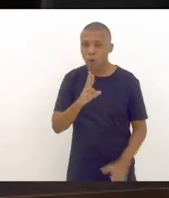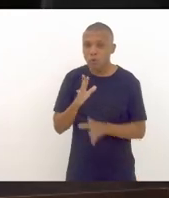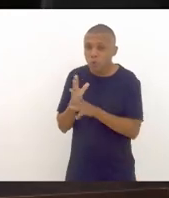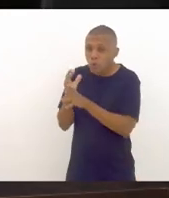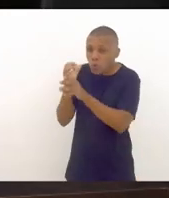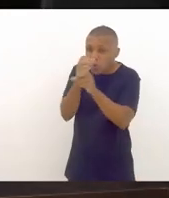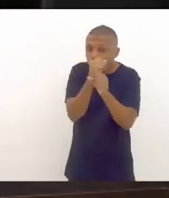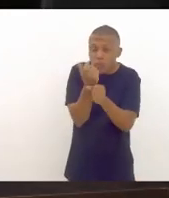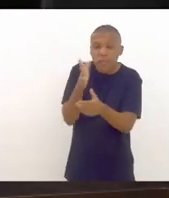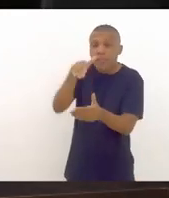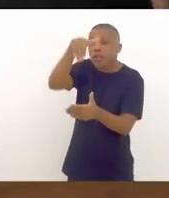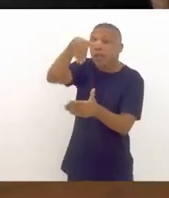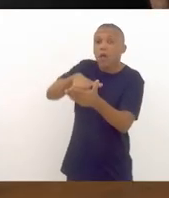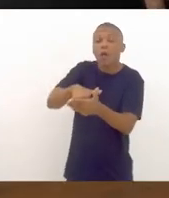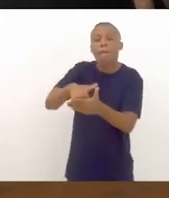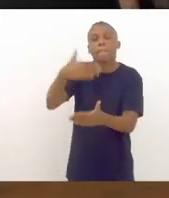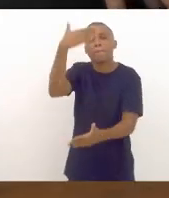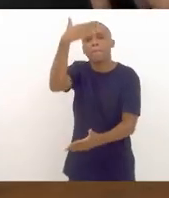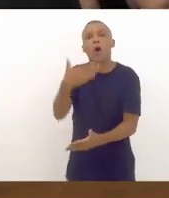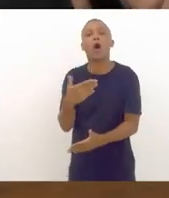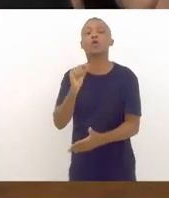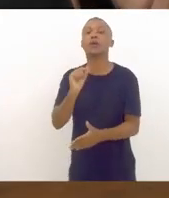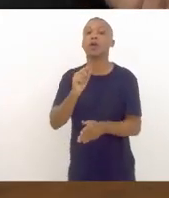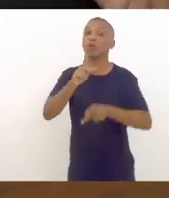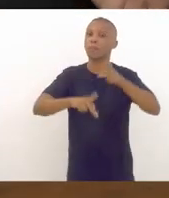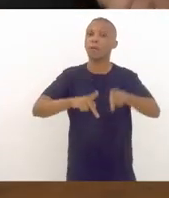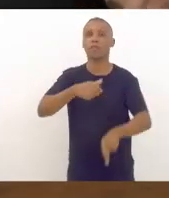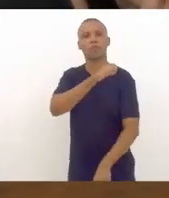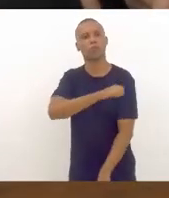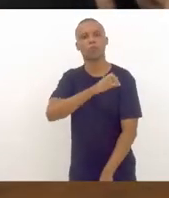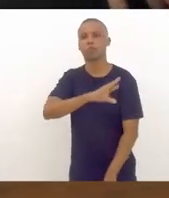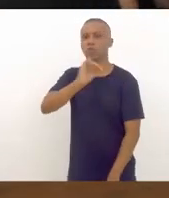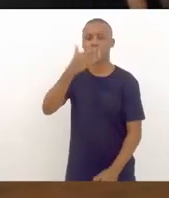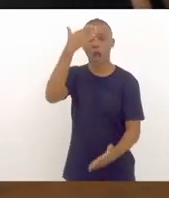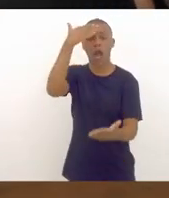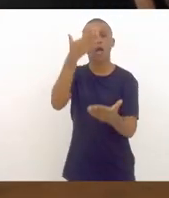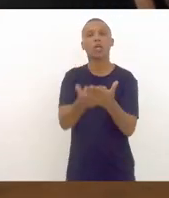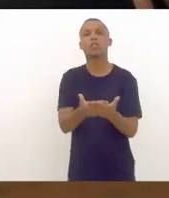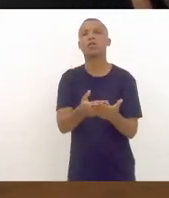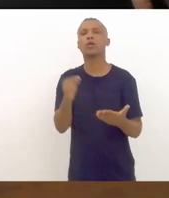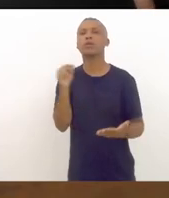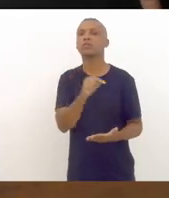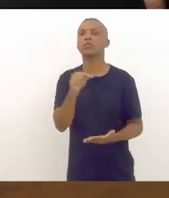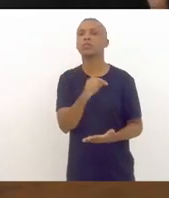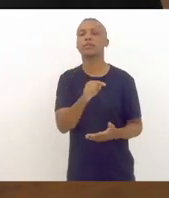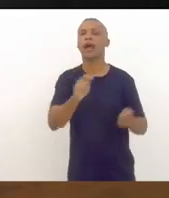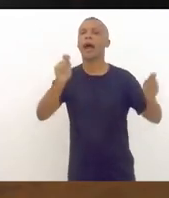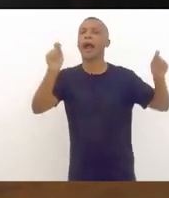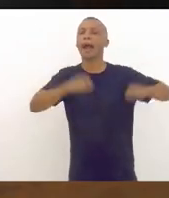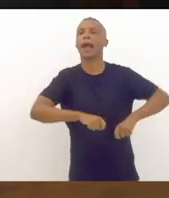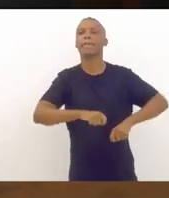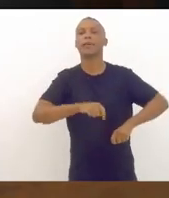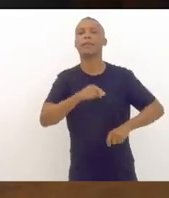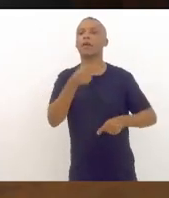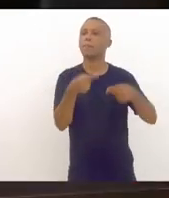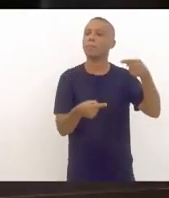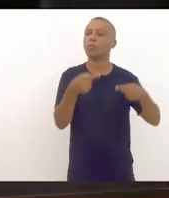eleições mostram que o povo do Estado do Rio de Janeiro acredita na